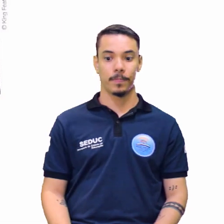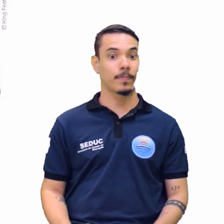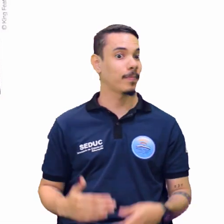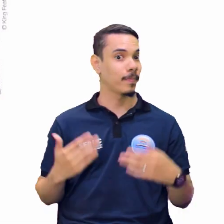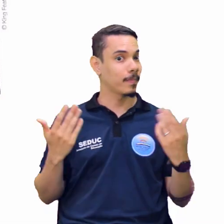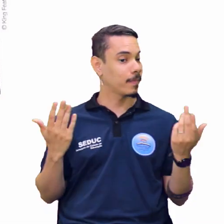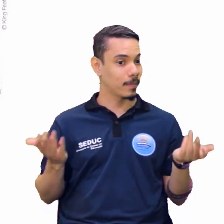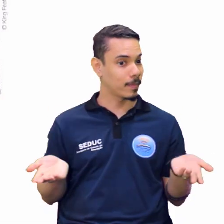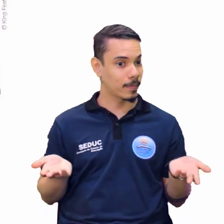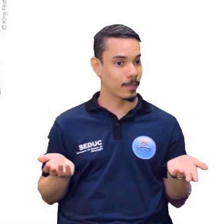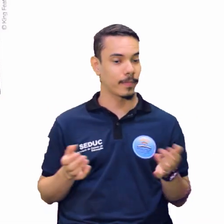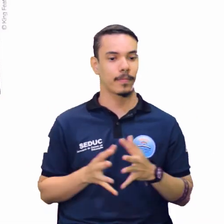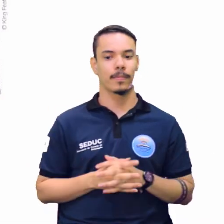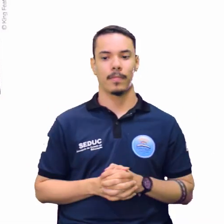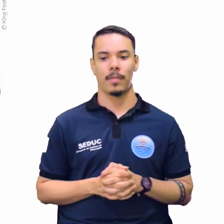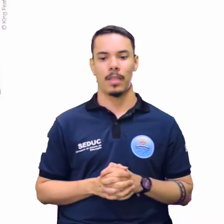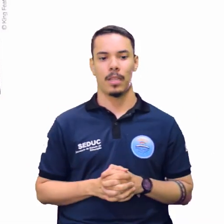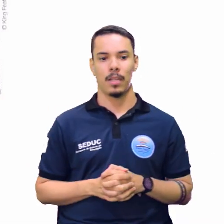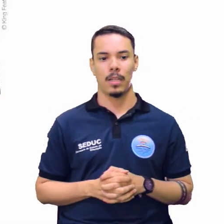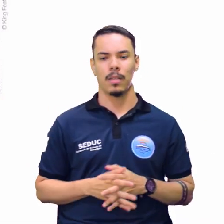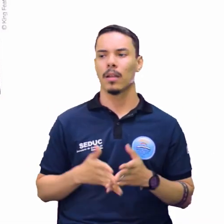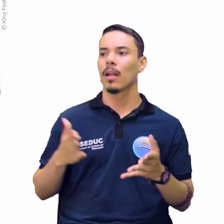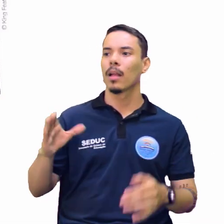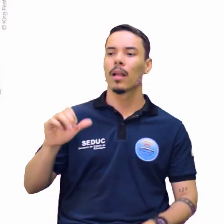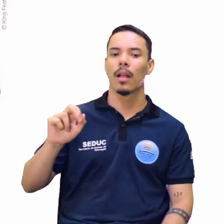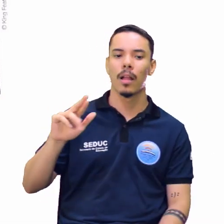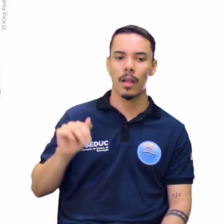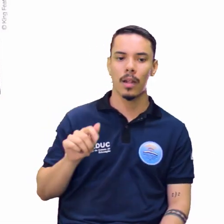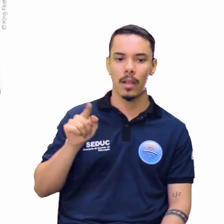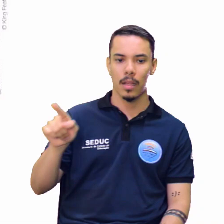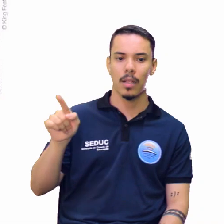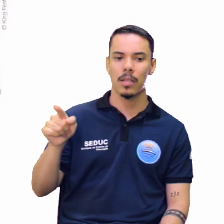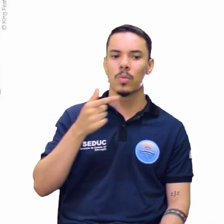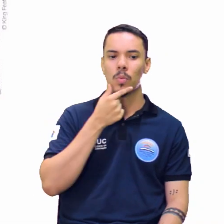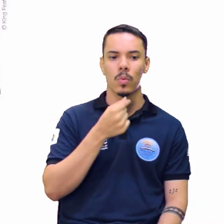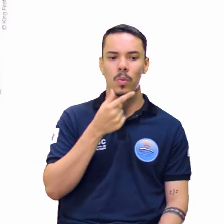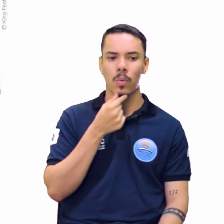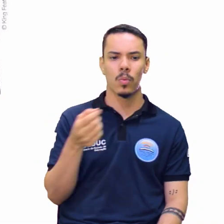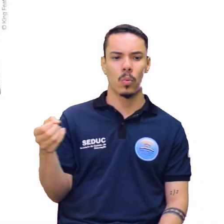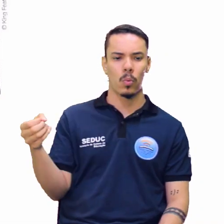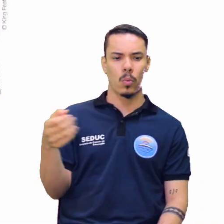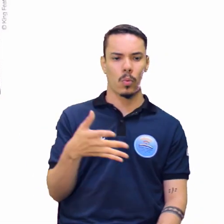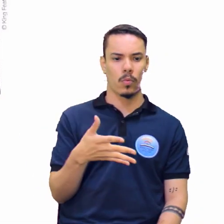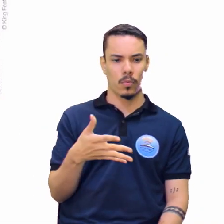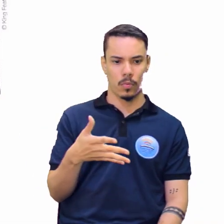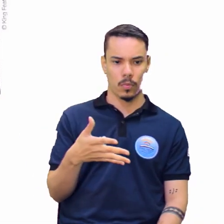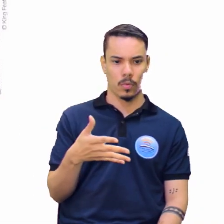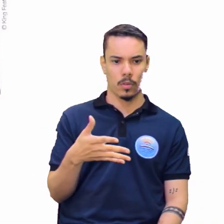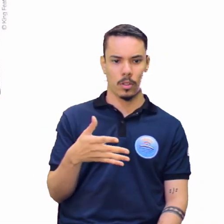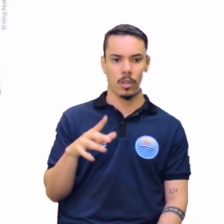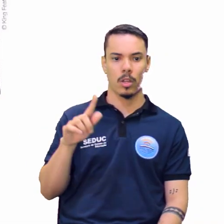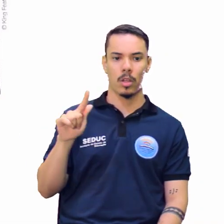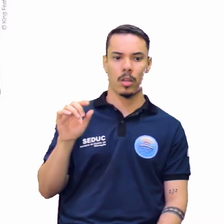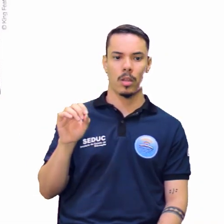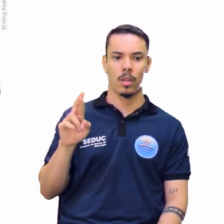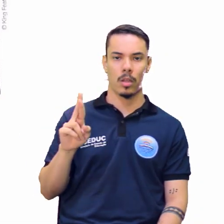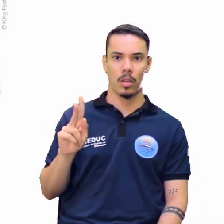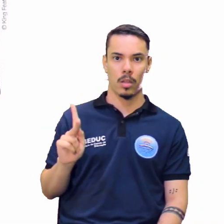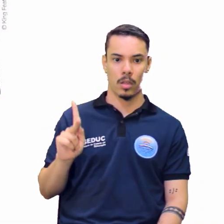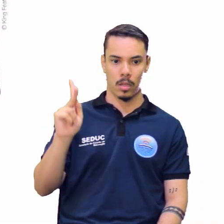amadinhos eu tenho aqui ó cara esse carinha novo o